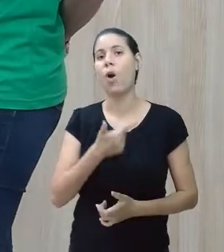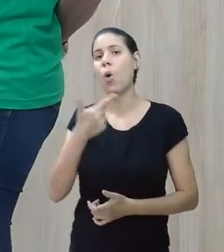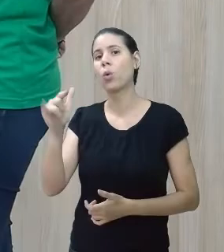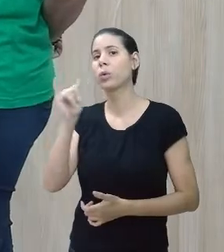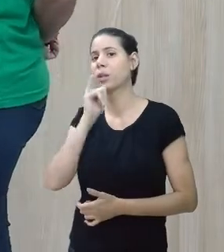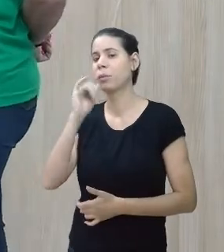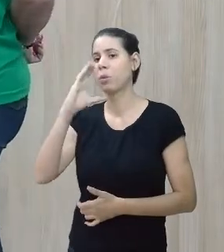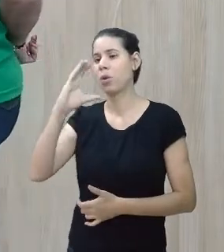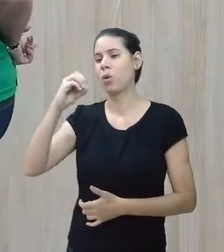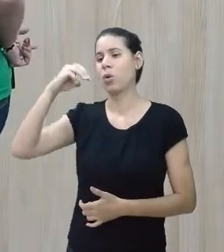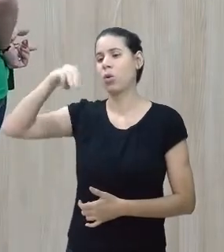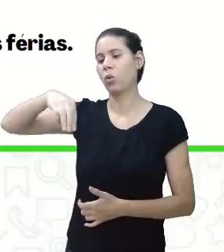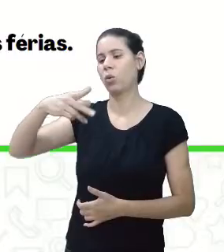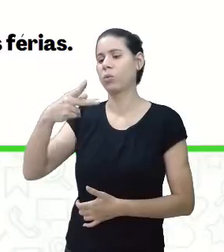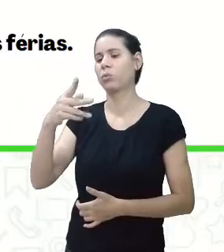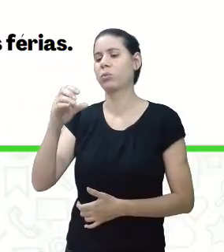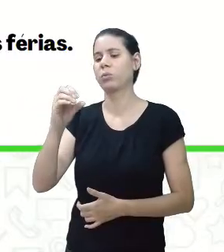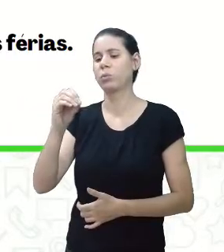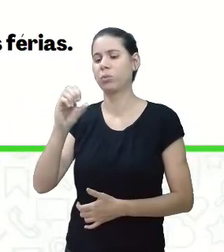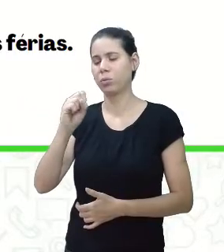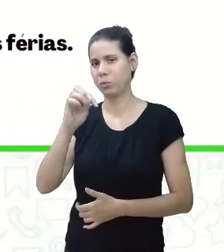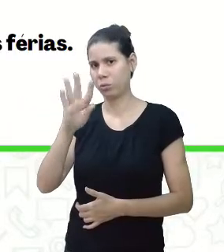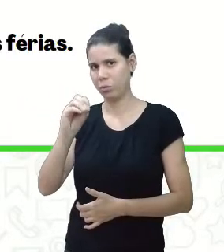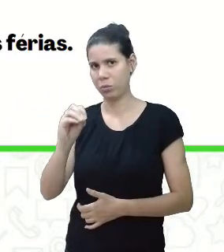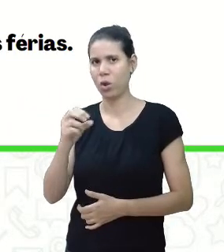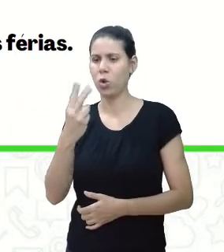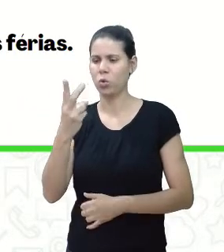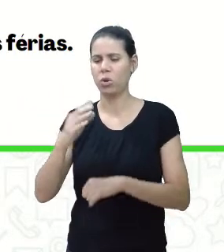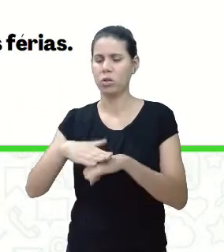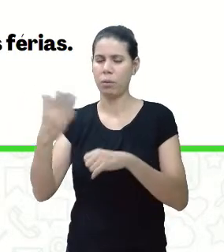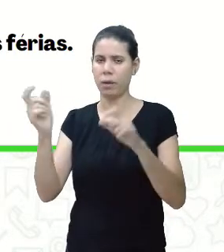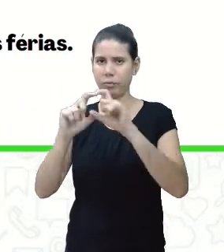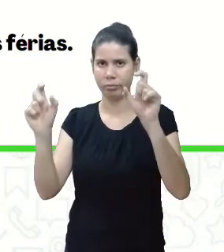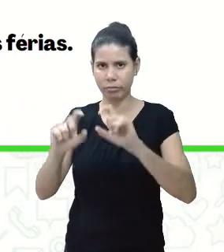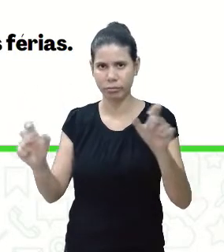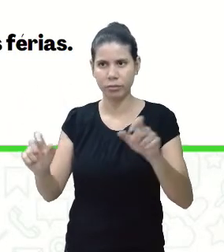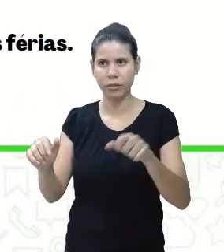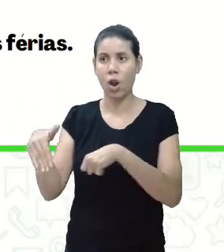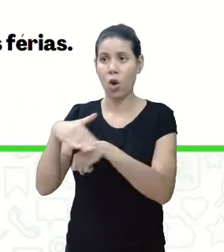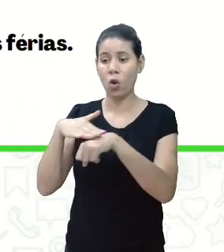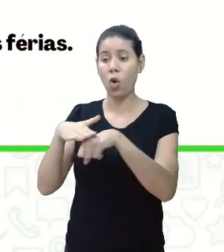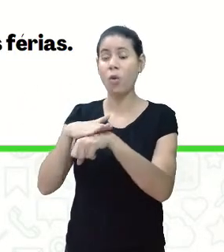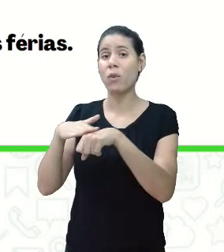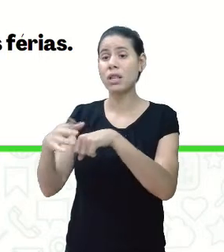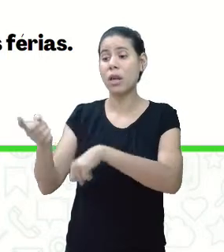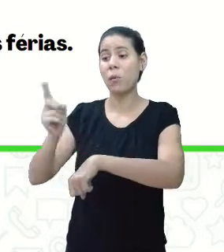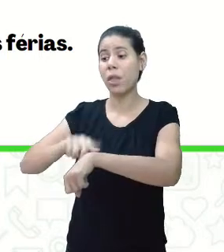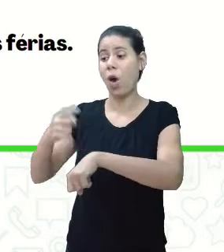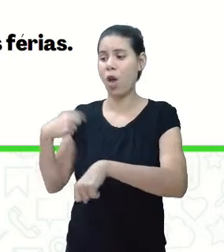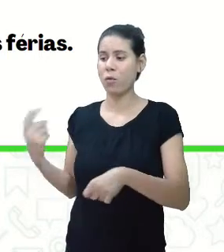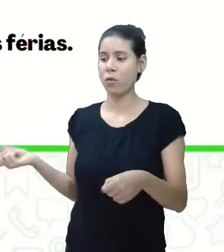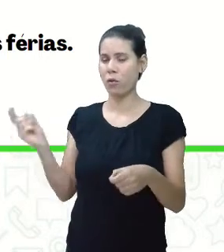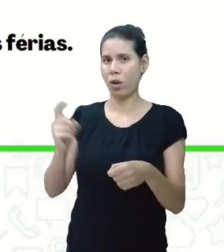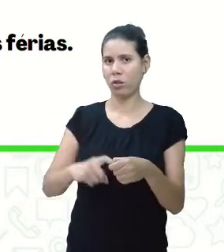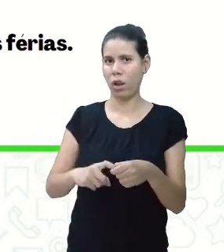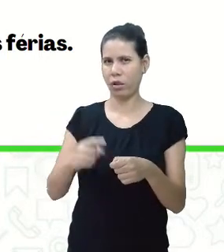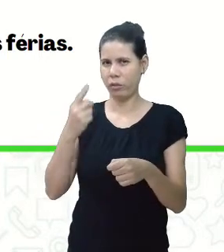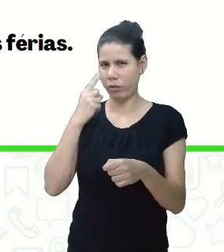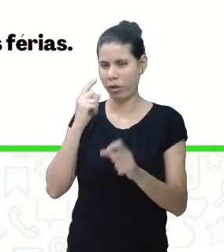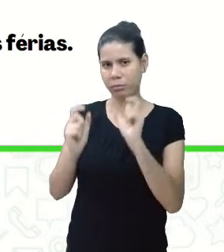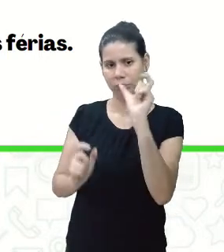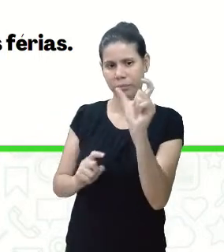Composto. Apresenta duas ou mais orações. Conversamos quando eu voltar. Então, nós temos conversamos, o